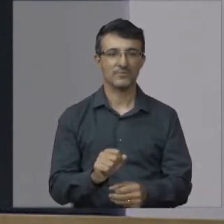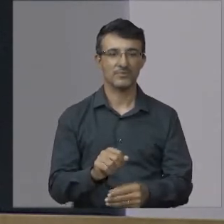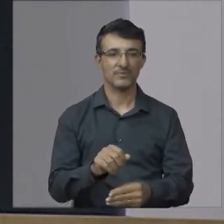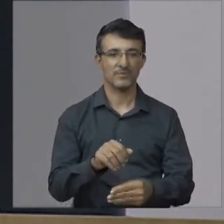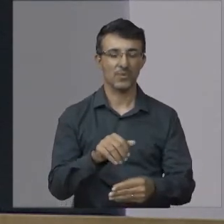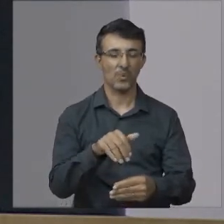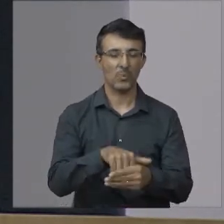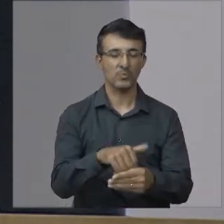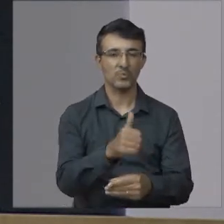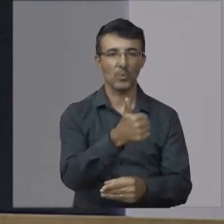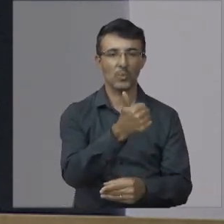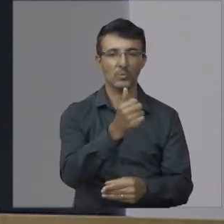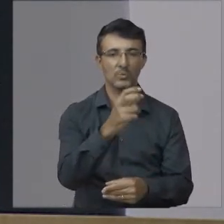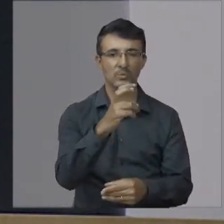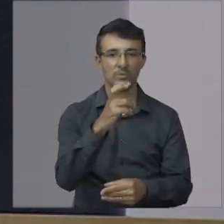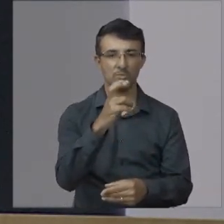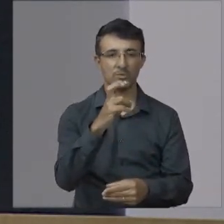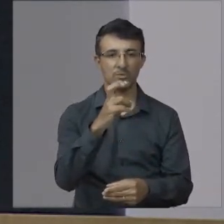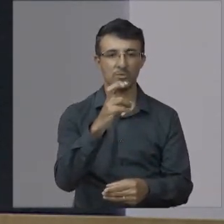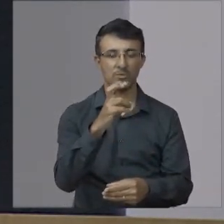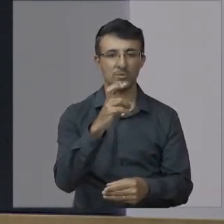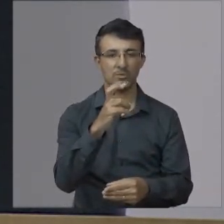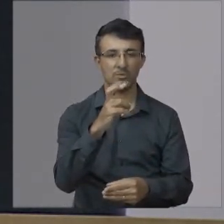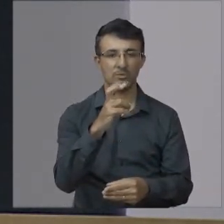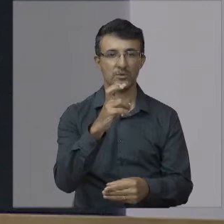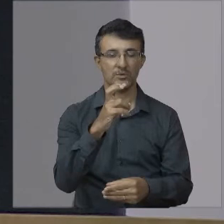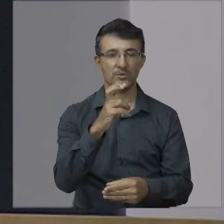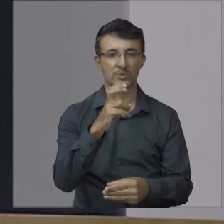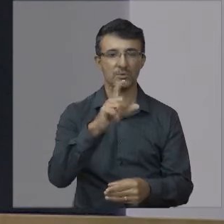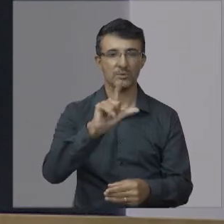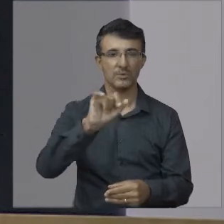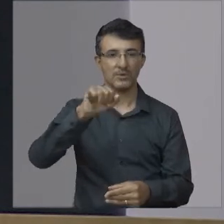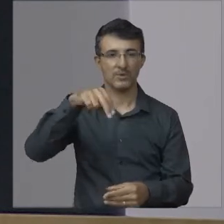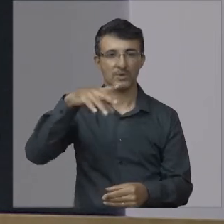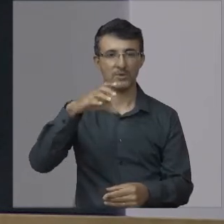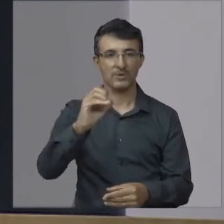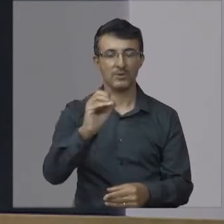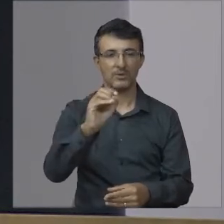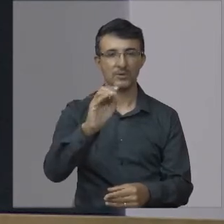15 votos para o vereador Lino Bispo e 6 votos